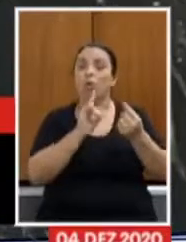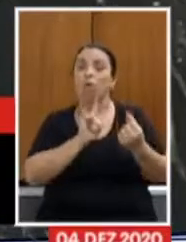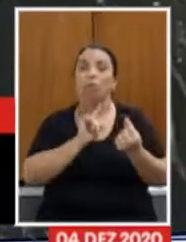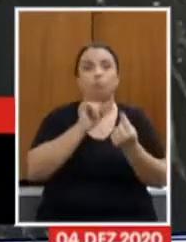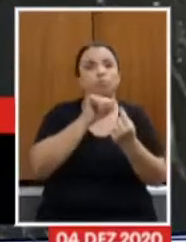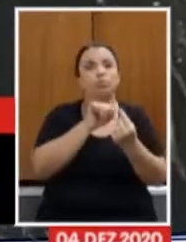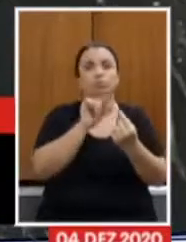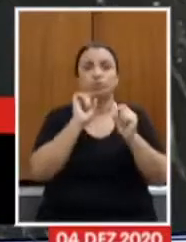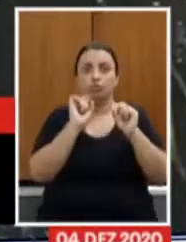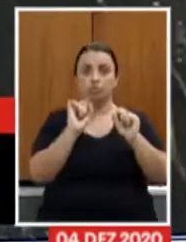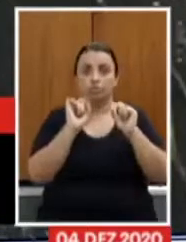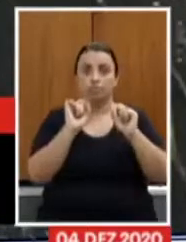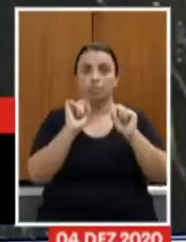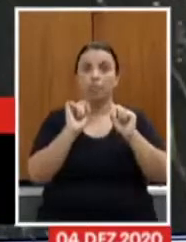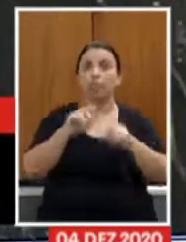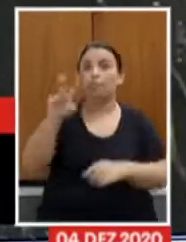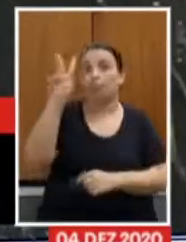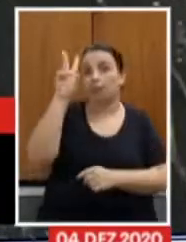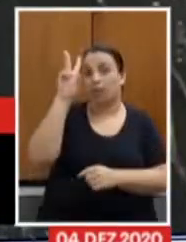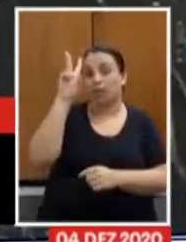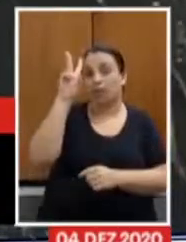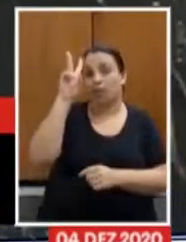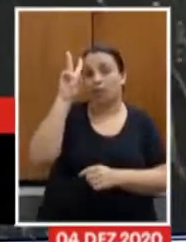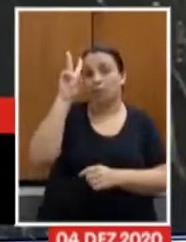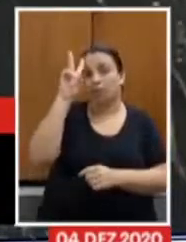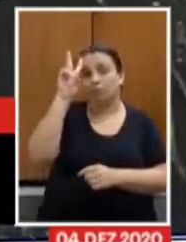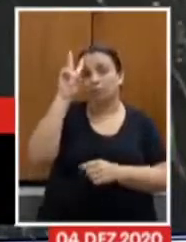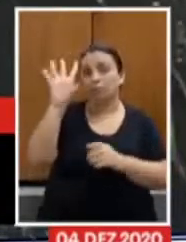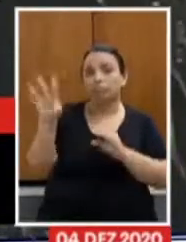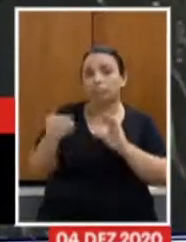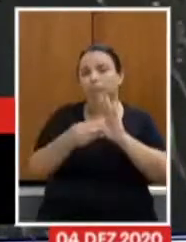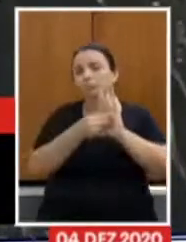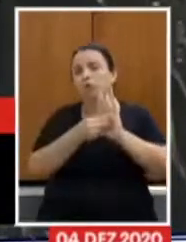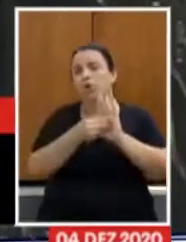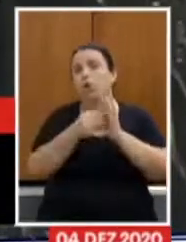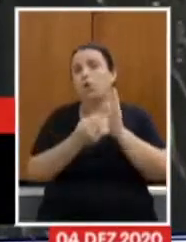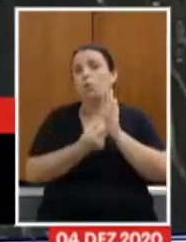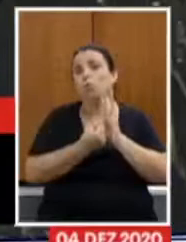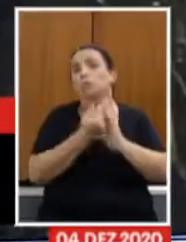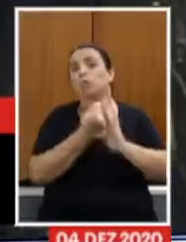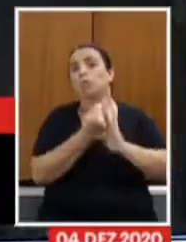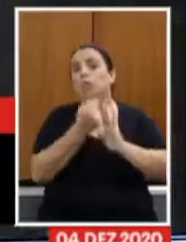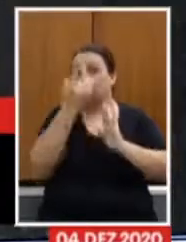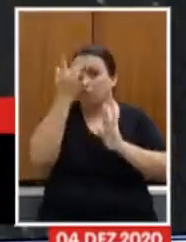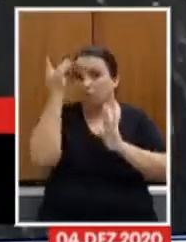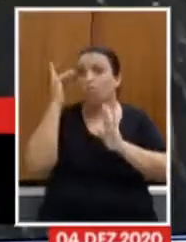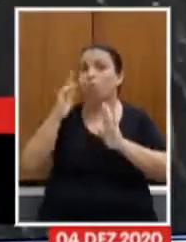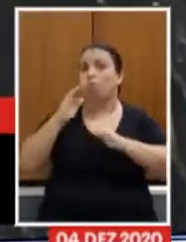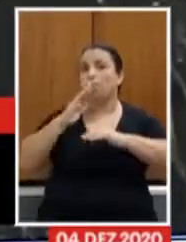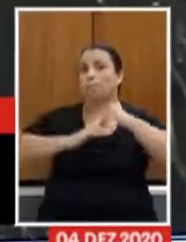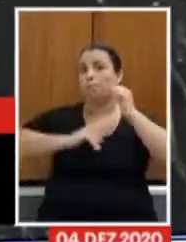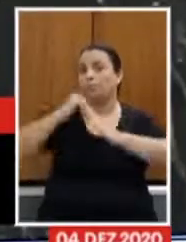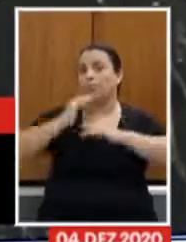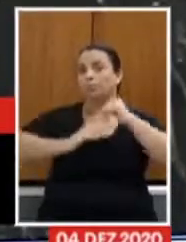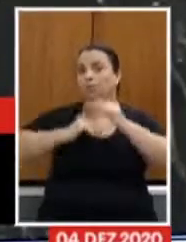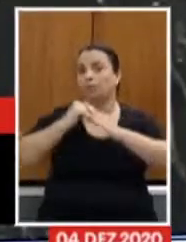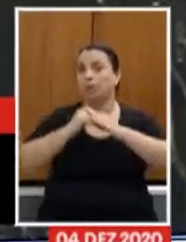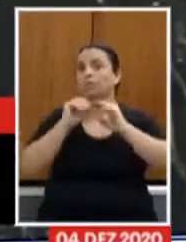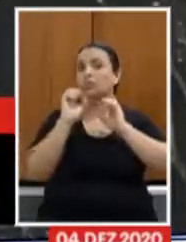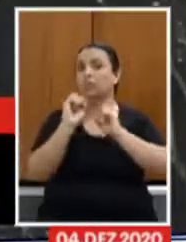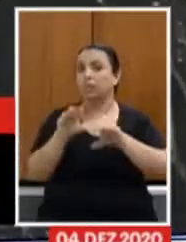objetivo: lembrar no orçamento dos profissionais da educação. Ao